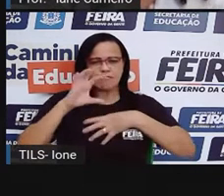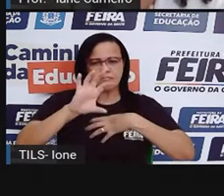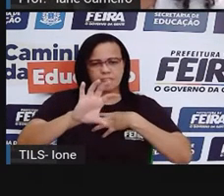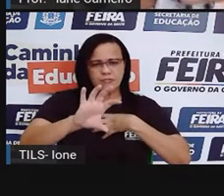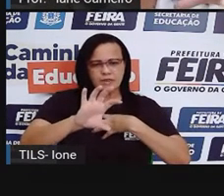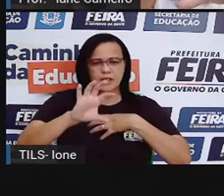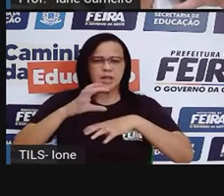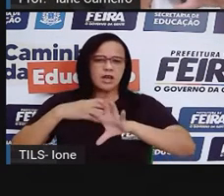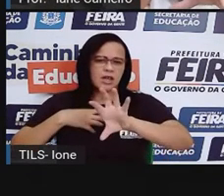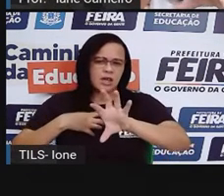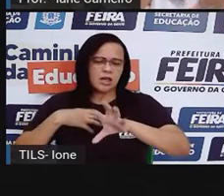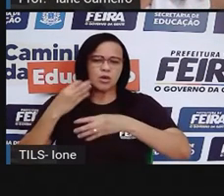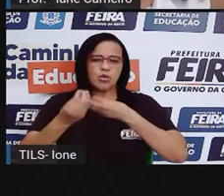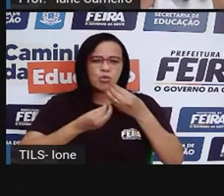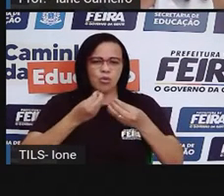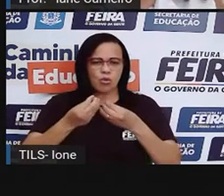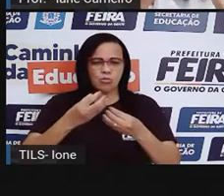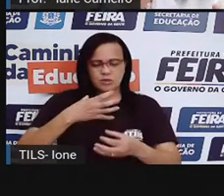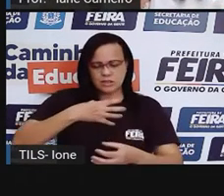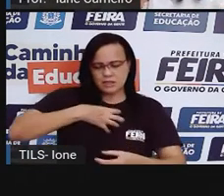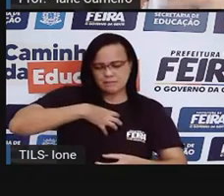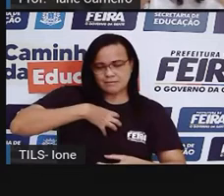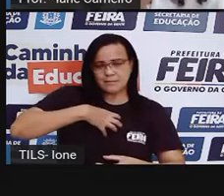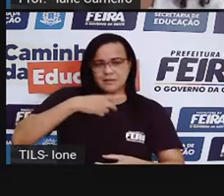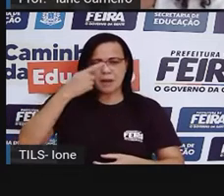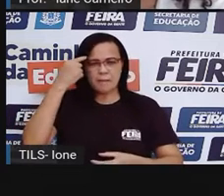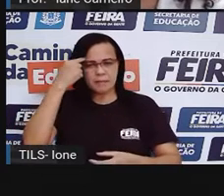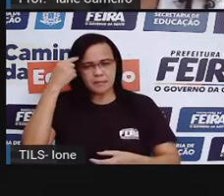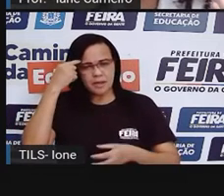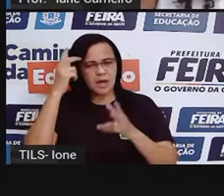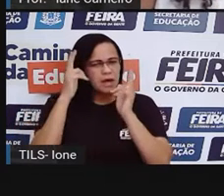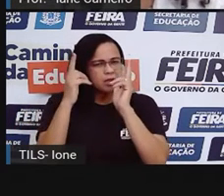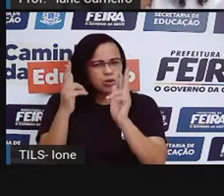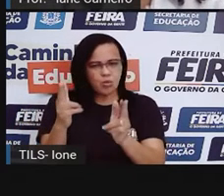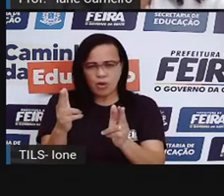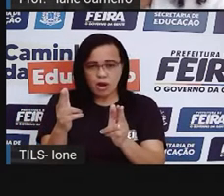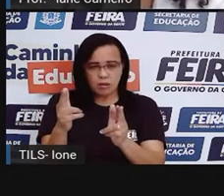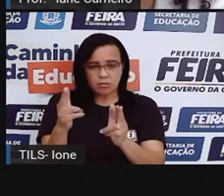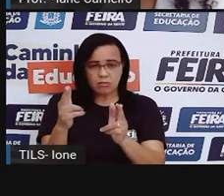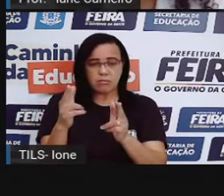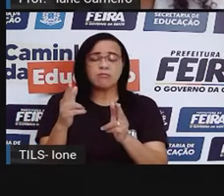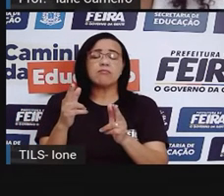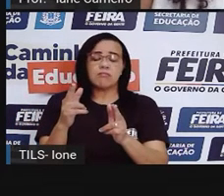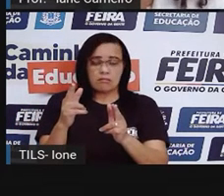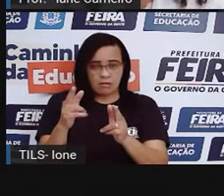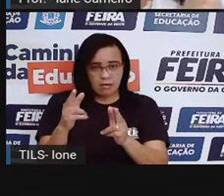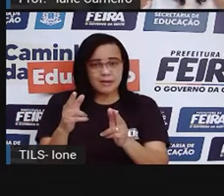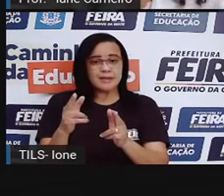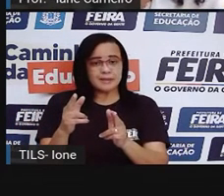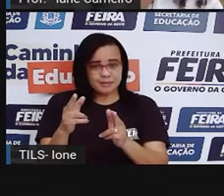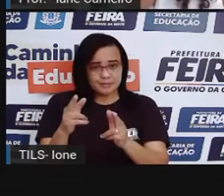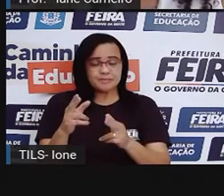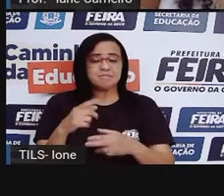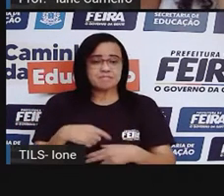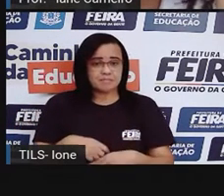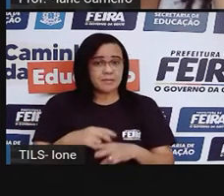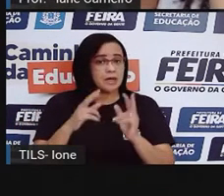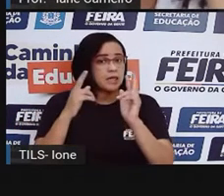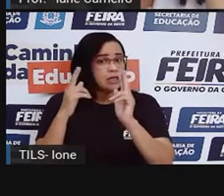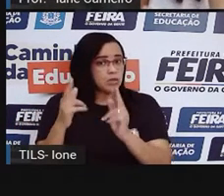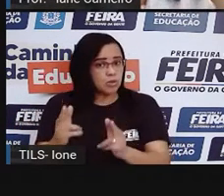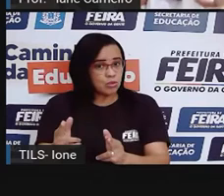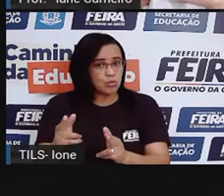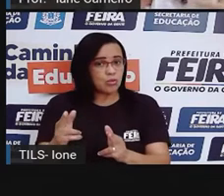se pensar na situação, naquela situação. Né? Se você estivesse vivendo aquela situação, passando por